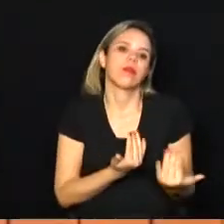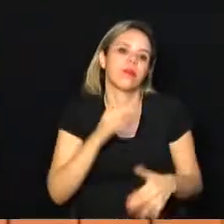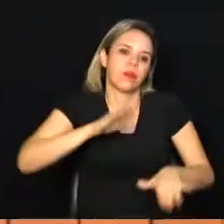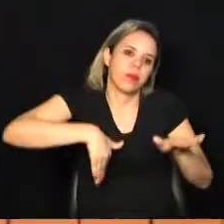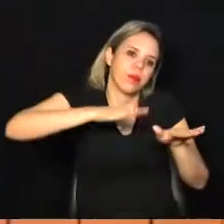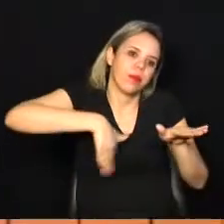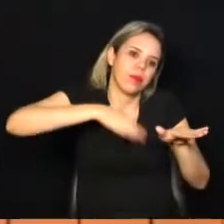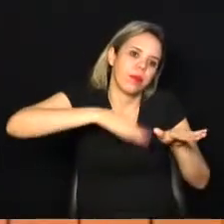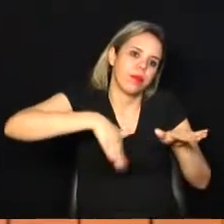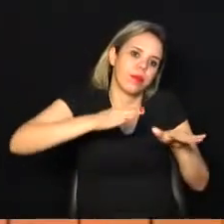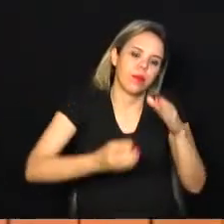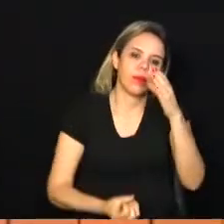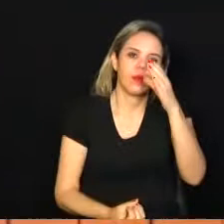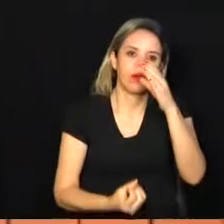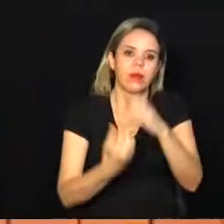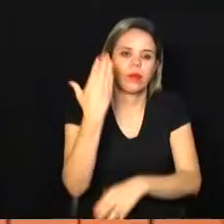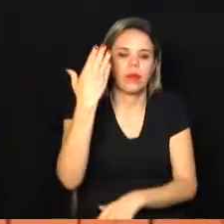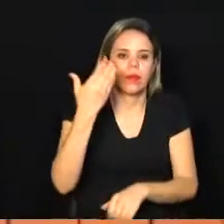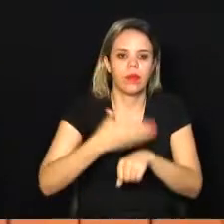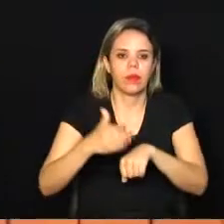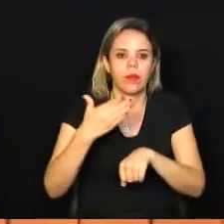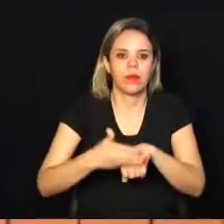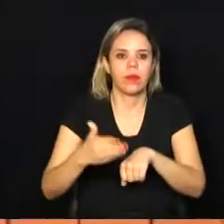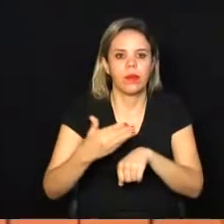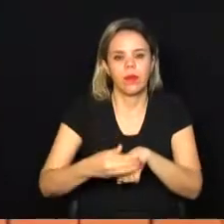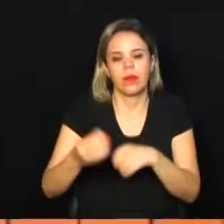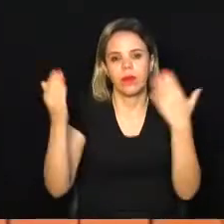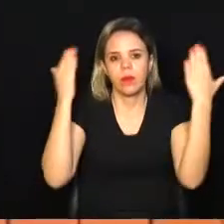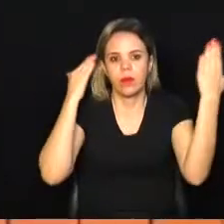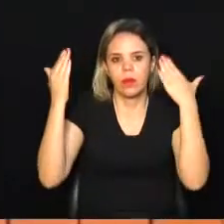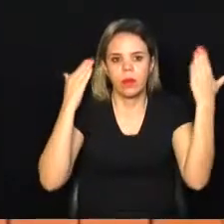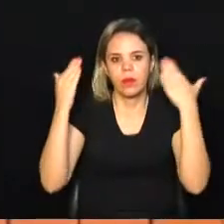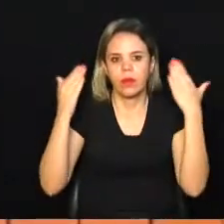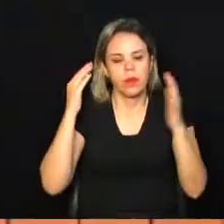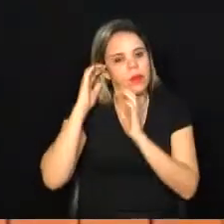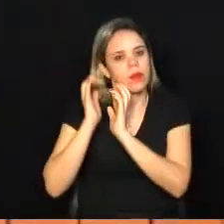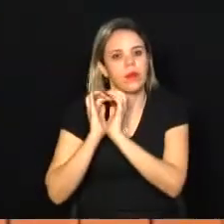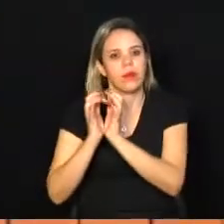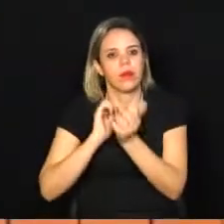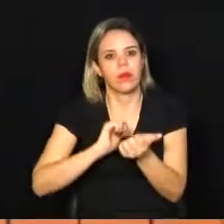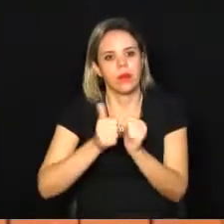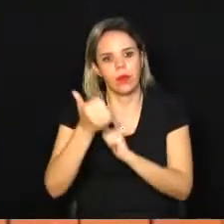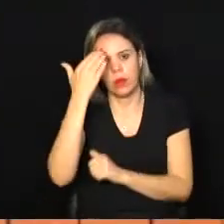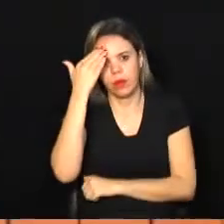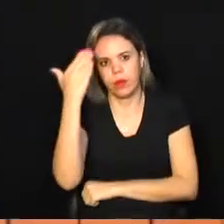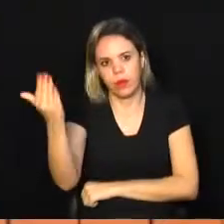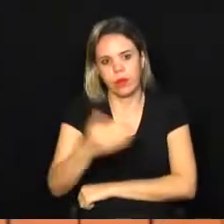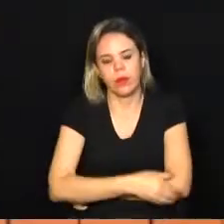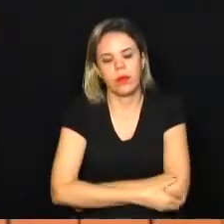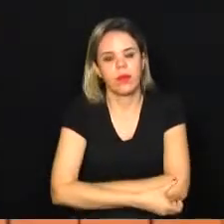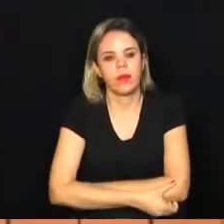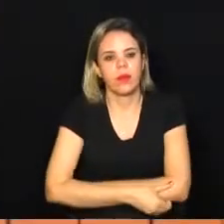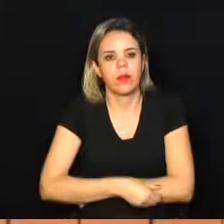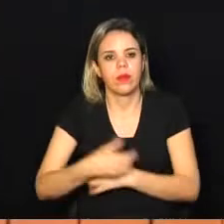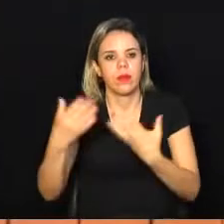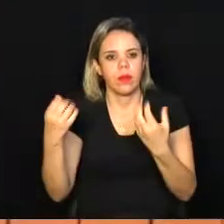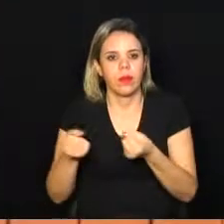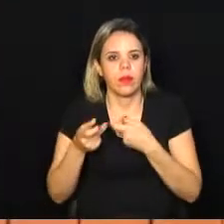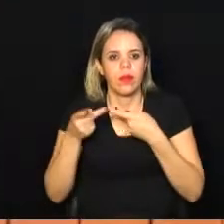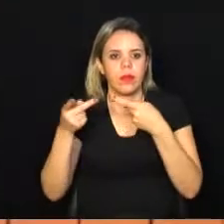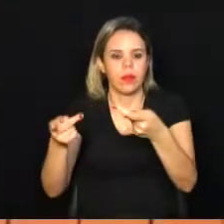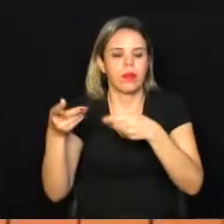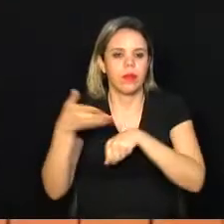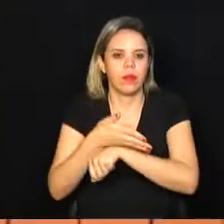natação, fundadora e treinadora mental da Neuroesporte. Então, muito obrigado, Larissa, por ter aceito o convite